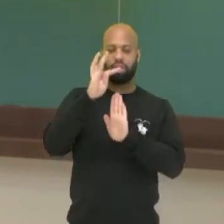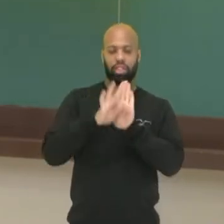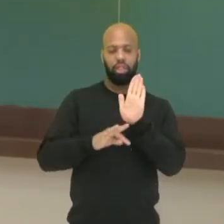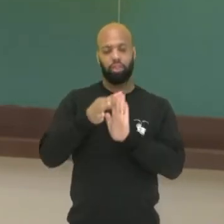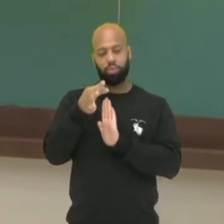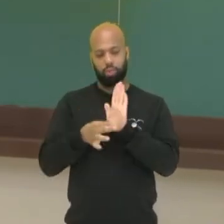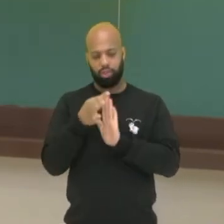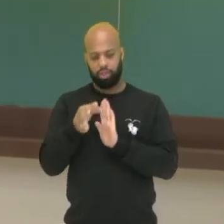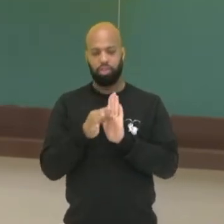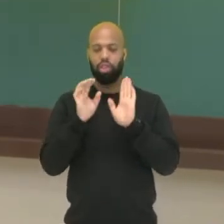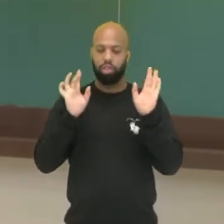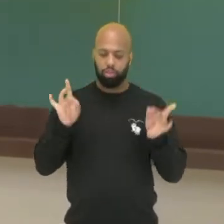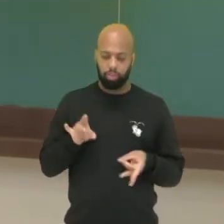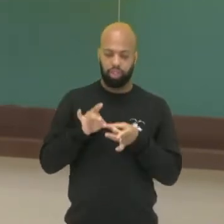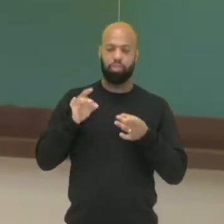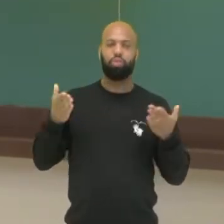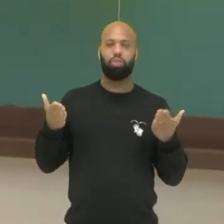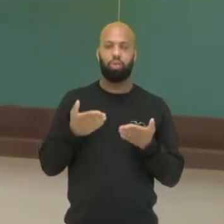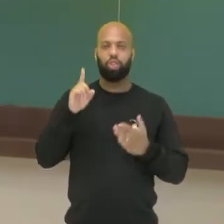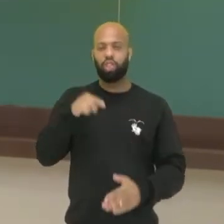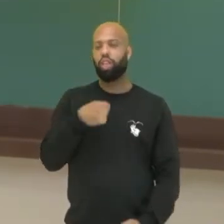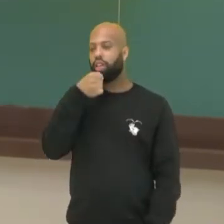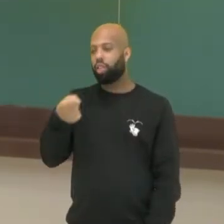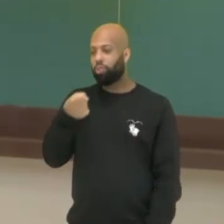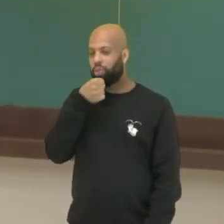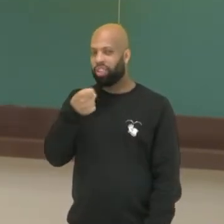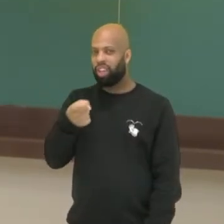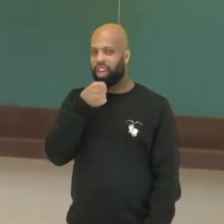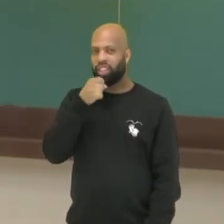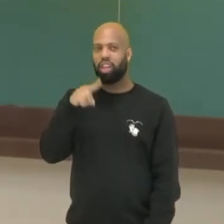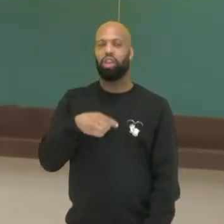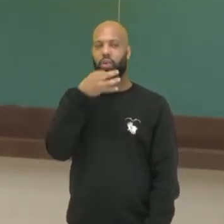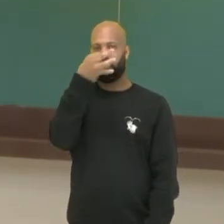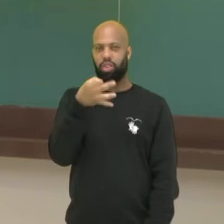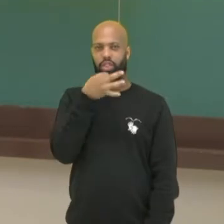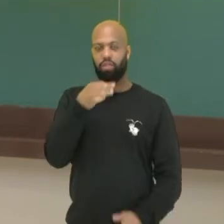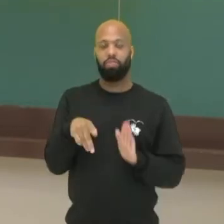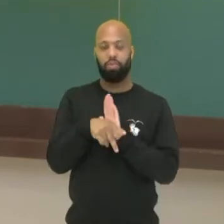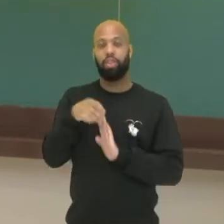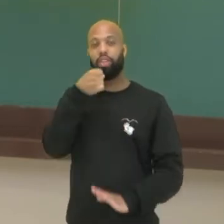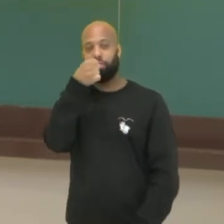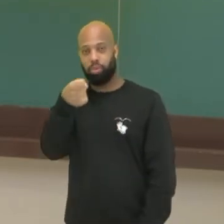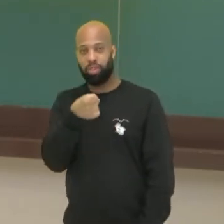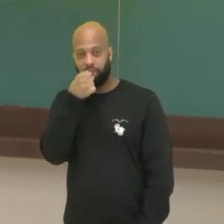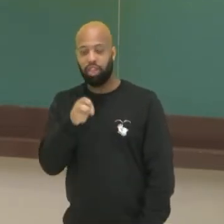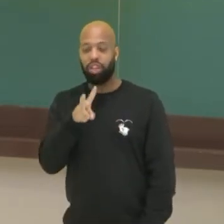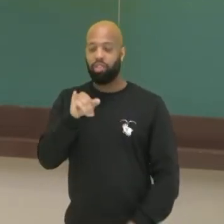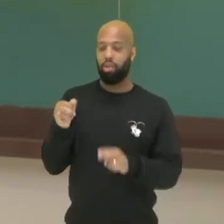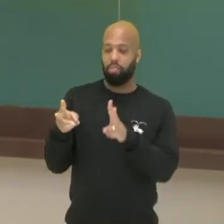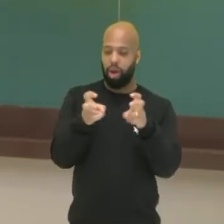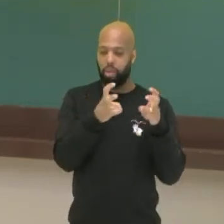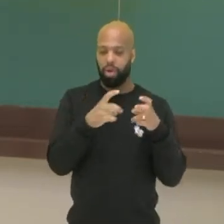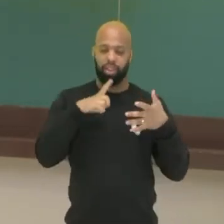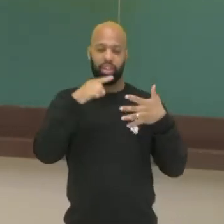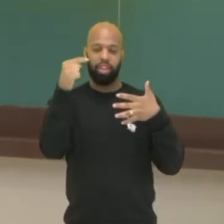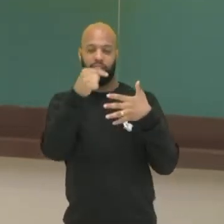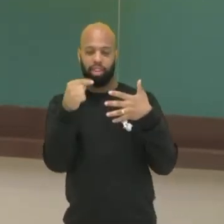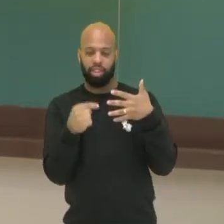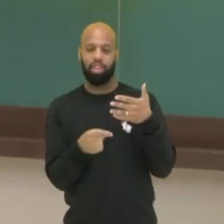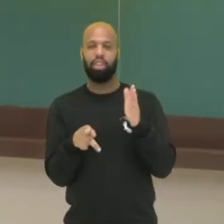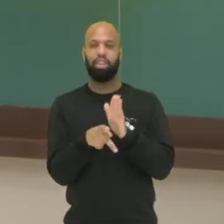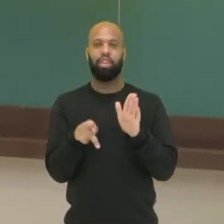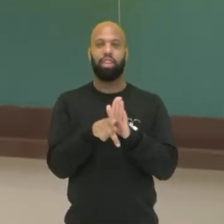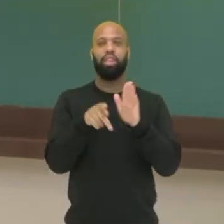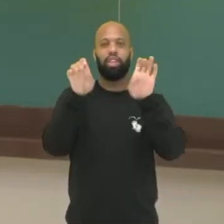mais especificamente com a reportagem, como a opinião aparece na reportagem, vamos observar os elementos estruturais